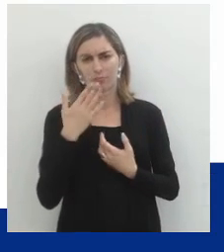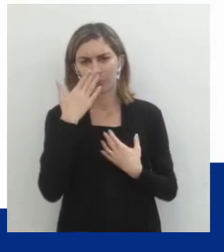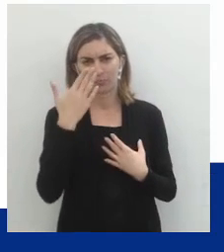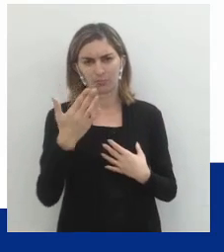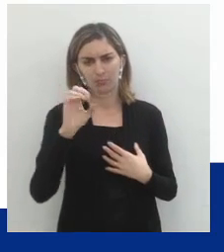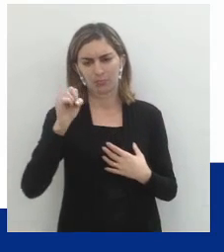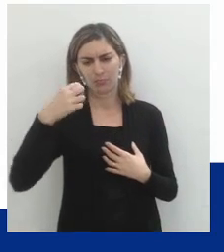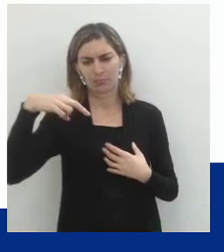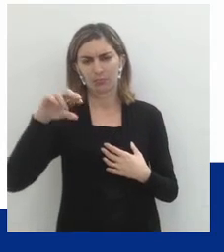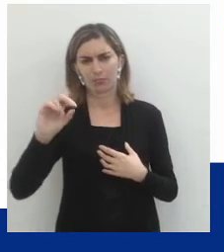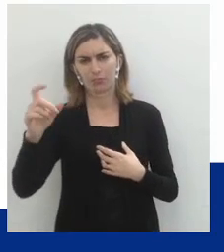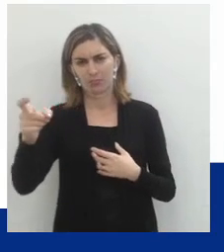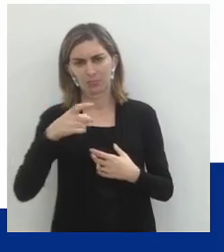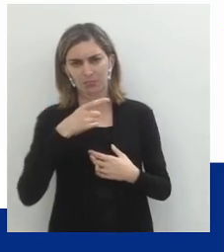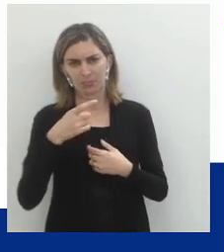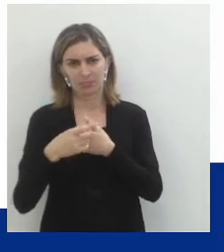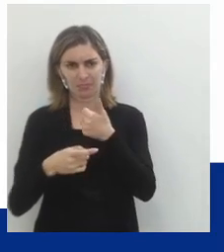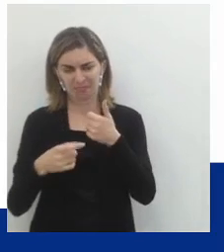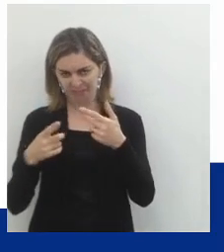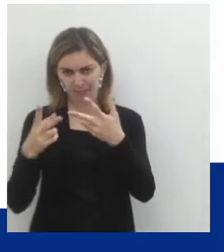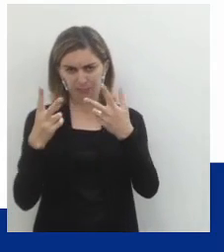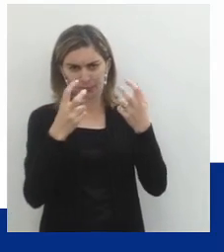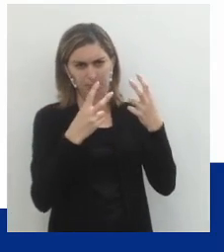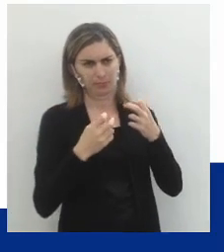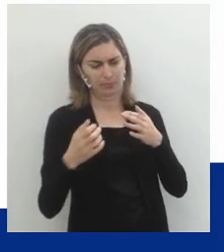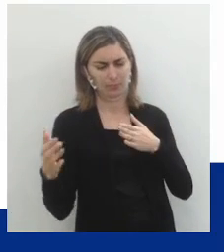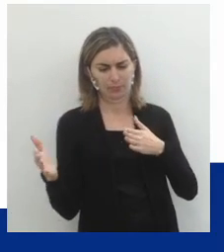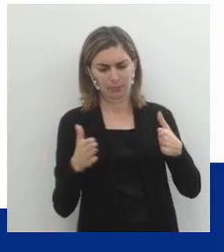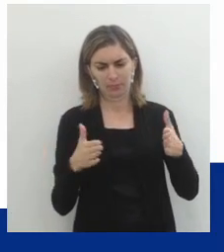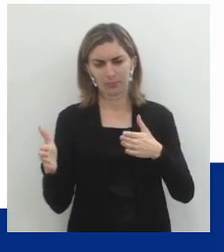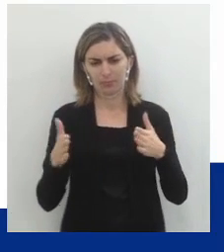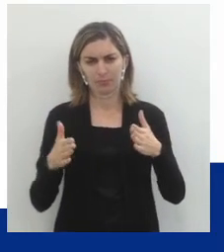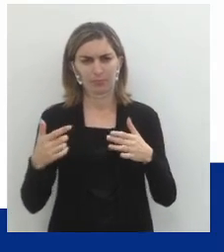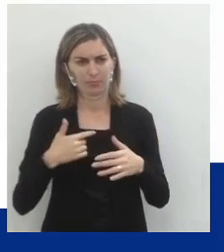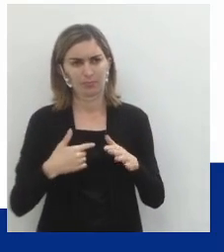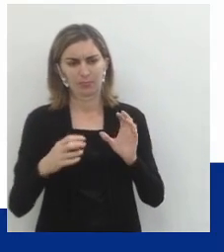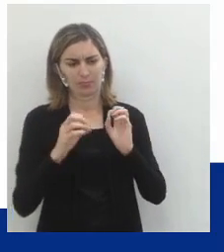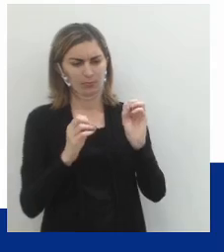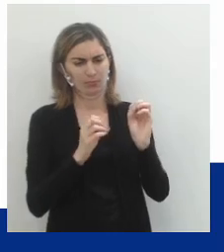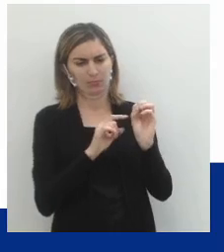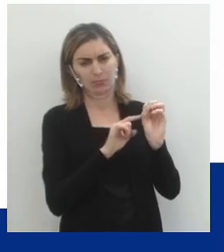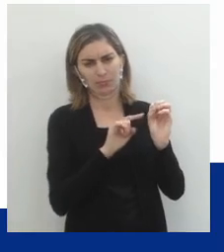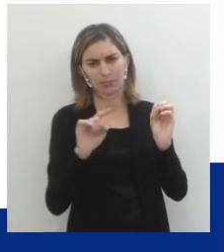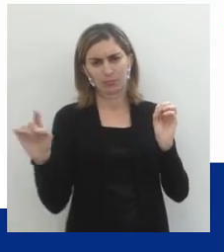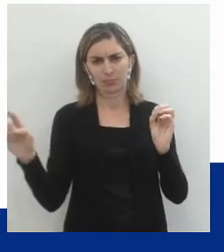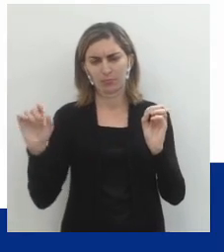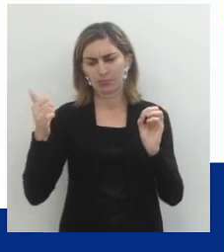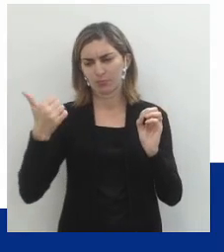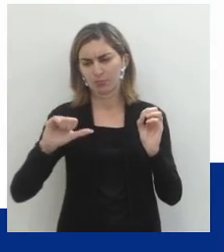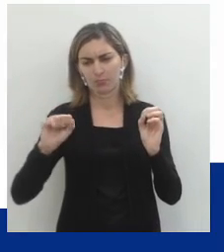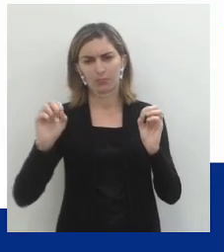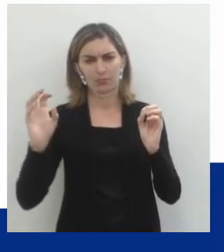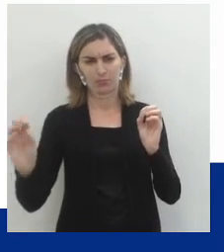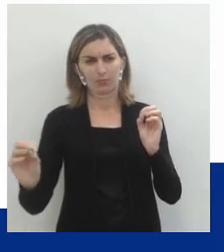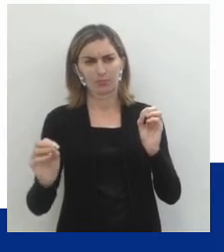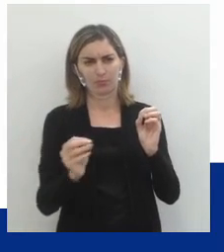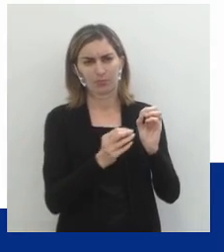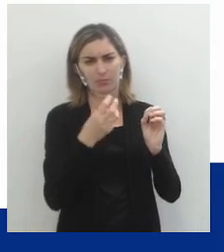do seno de x, beleza? E você vai perceber agora o período, ó. Eu vou aqui do 0 grau, 180,